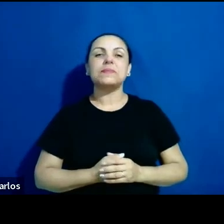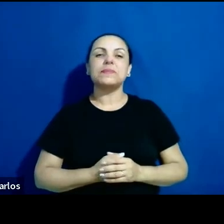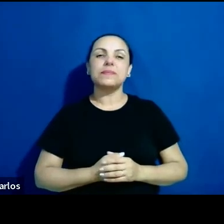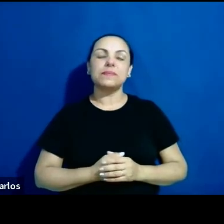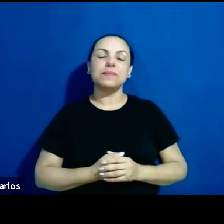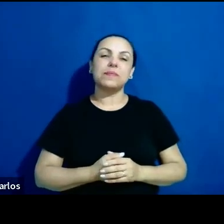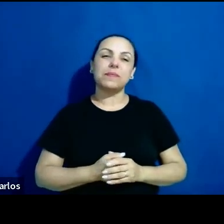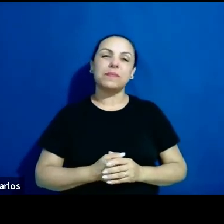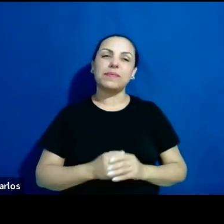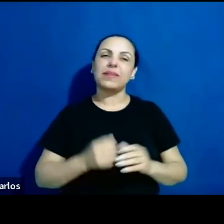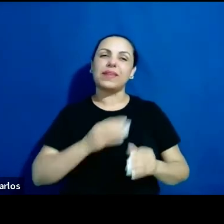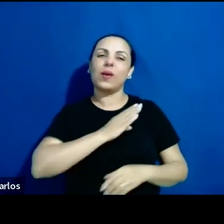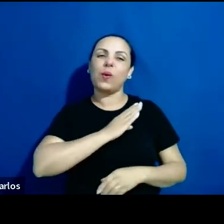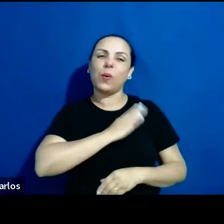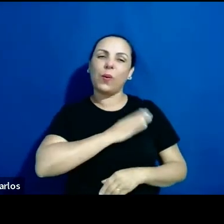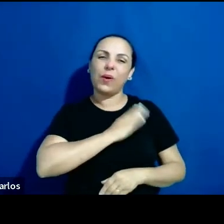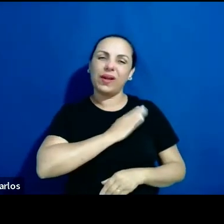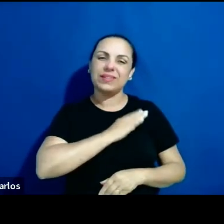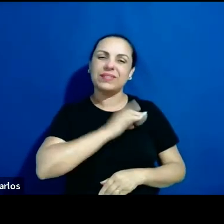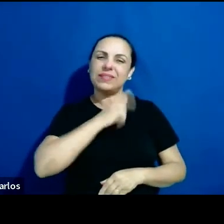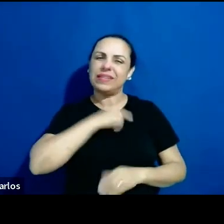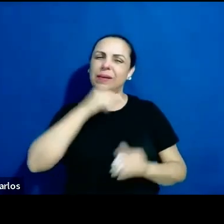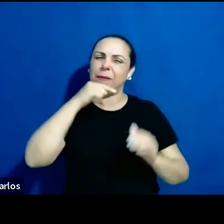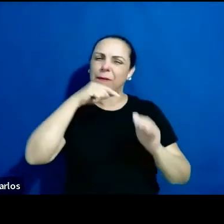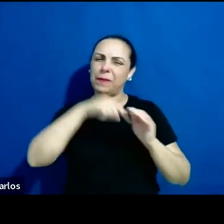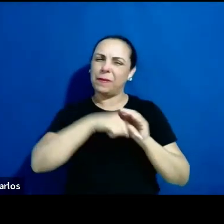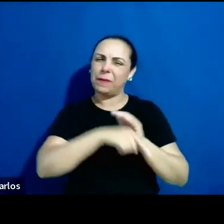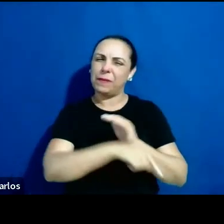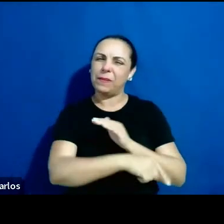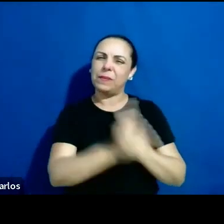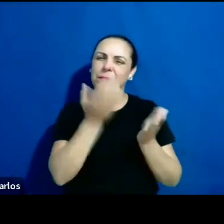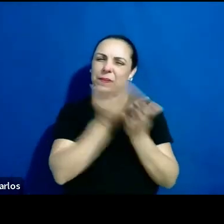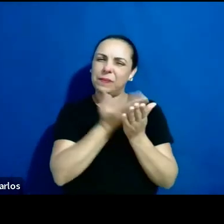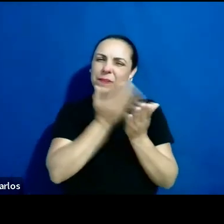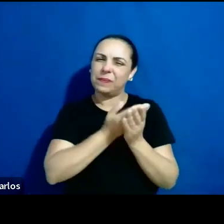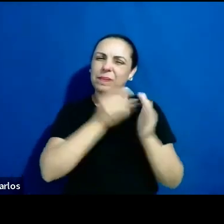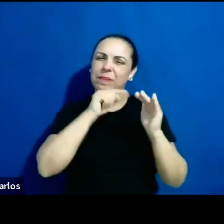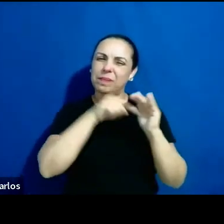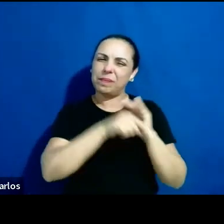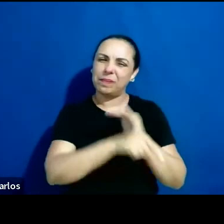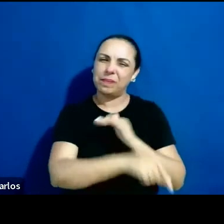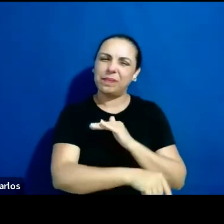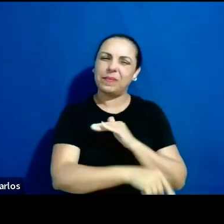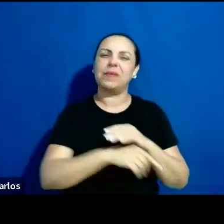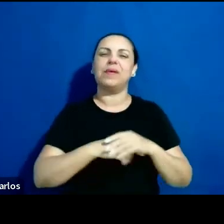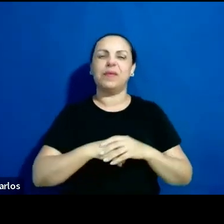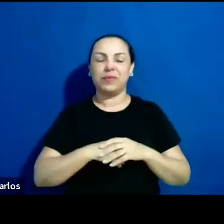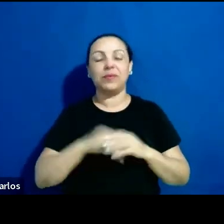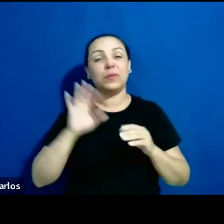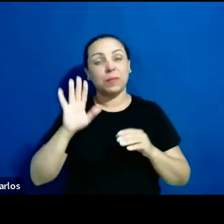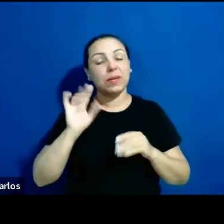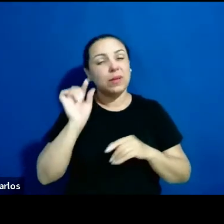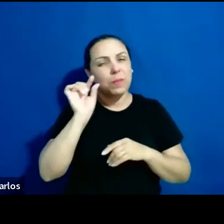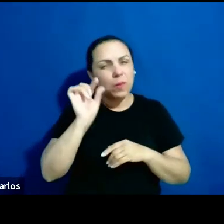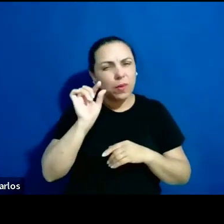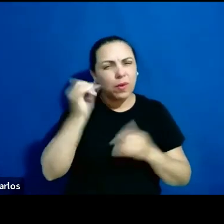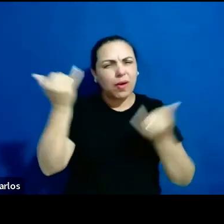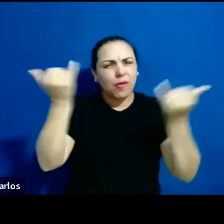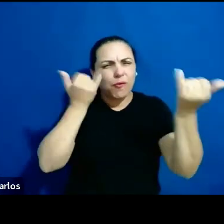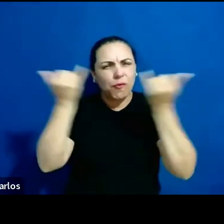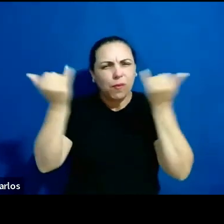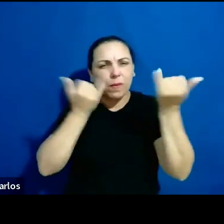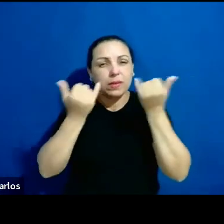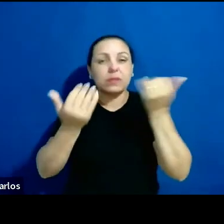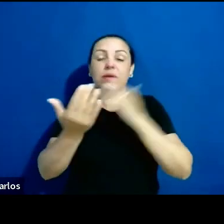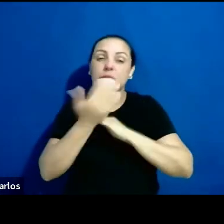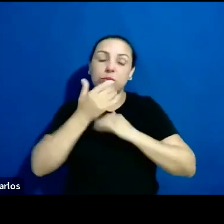Vamos parar por aqui, pois o estudo é muito mais complexo do que se imagina. Mas o pouco que podemos aprender sobre